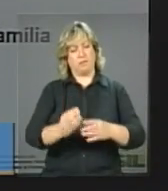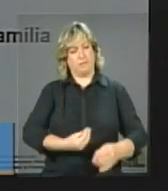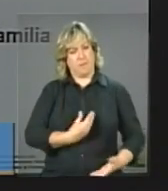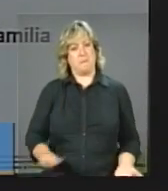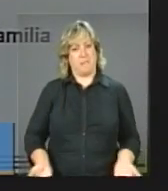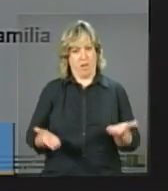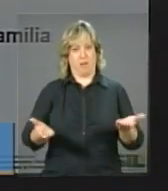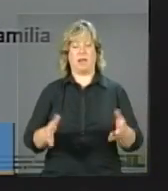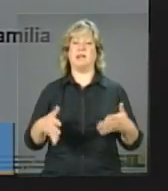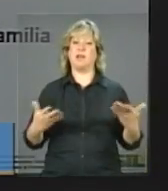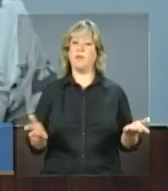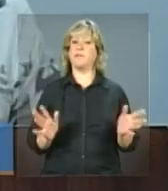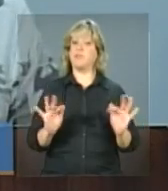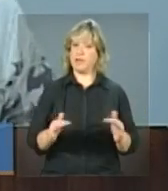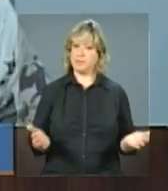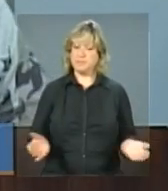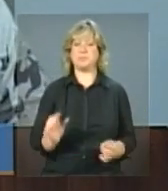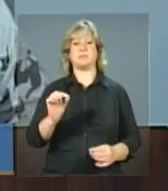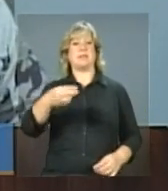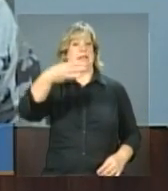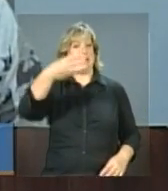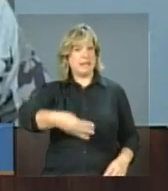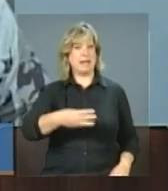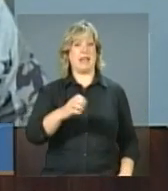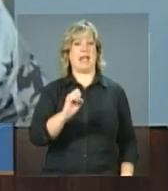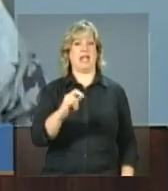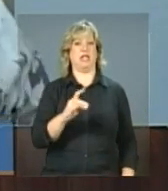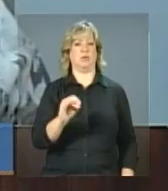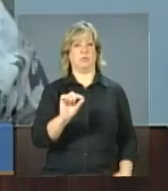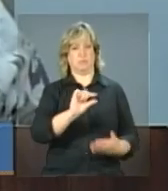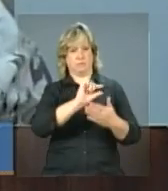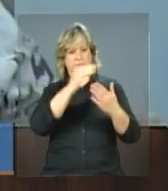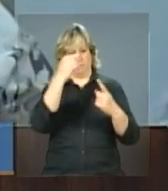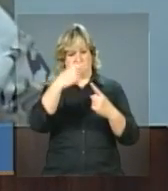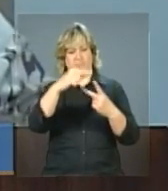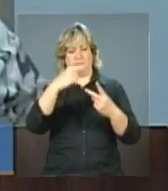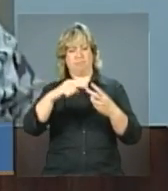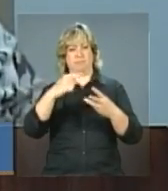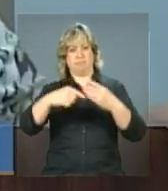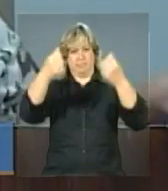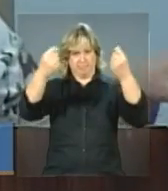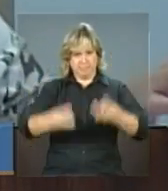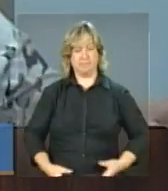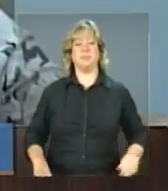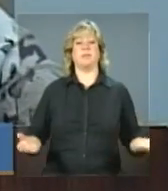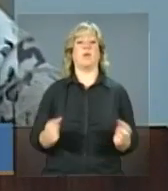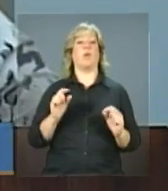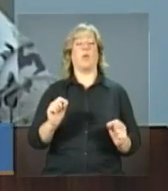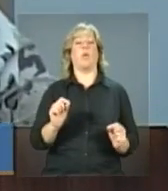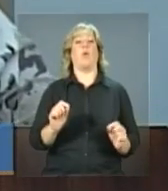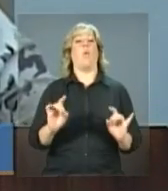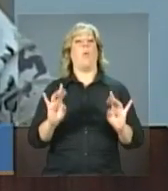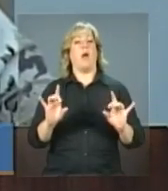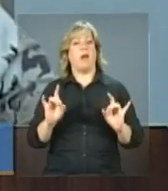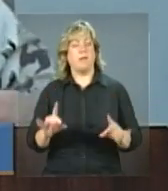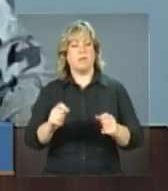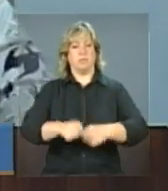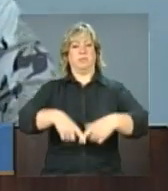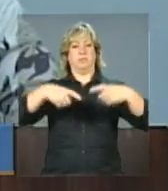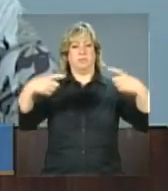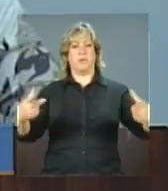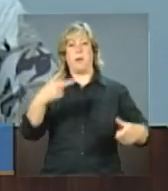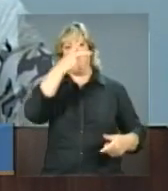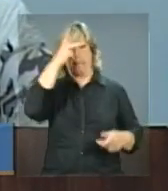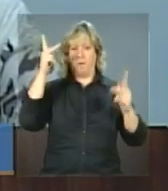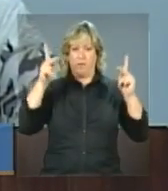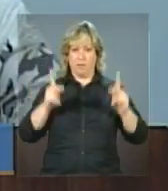Bom, por fim, o nosso terceiro eixo, que é o eixo de qualificação e ampliação do acesso da população